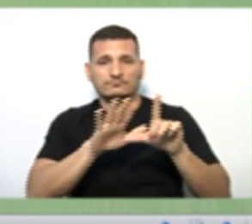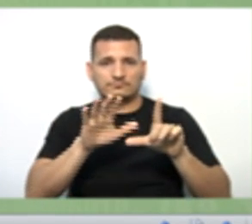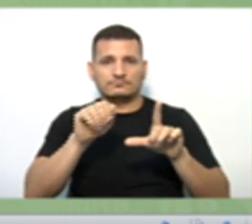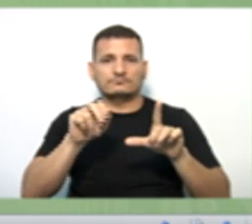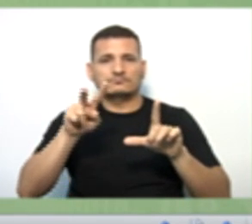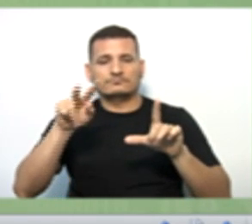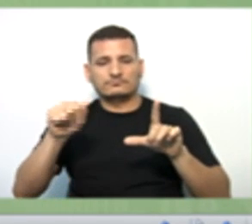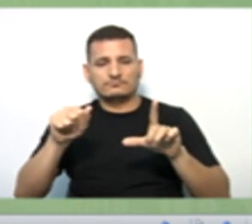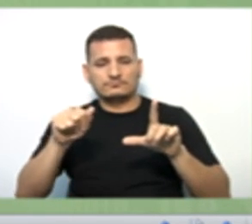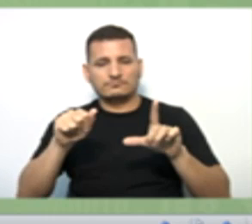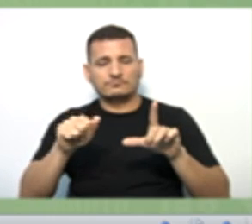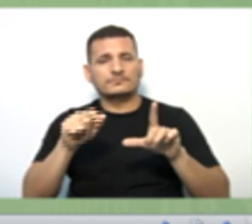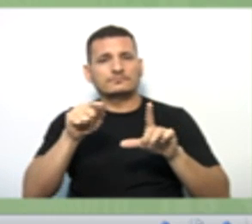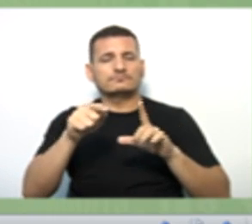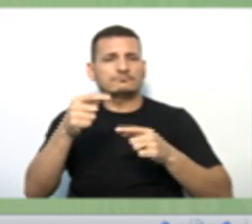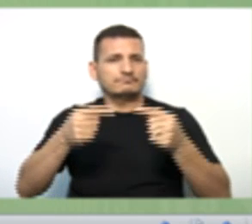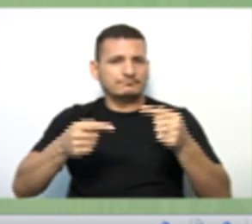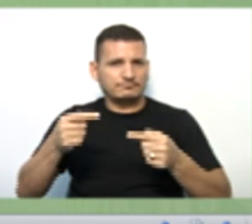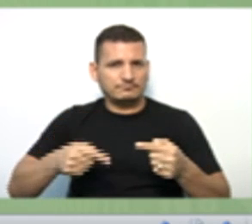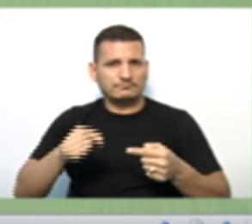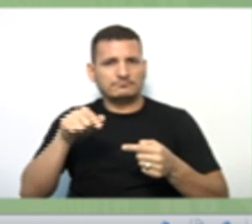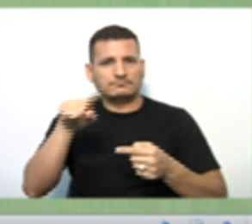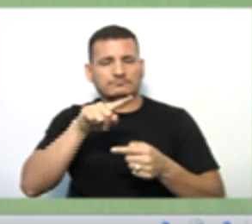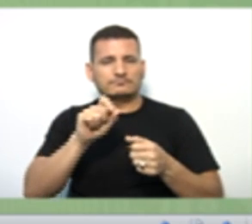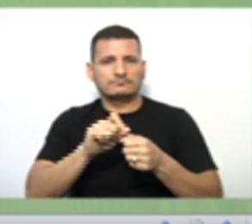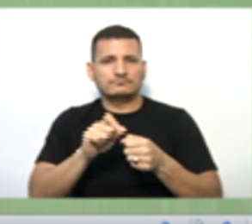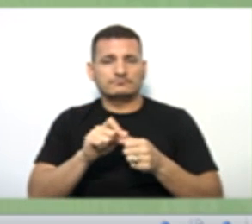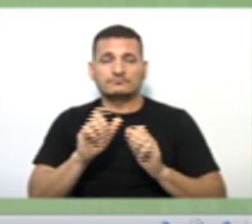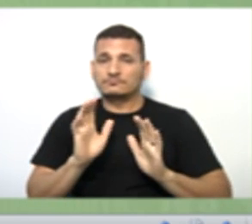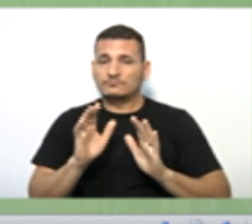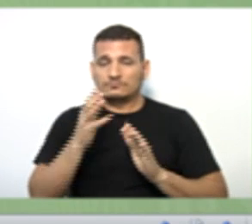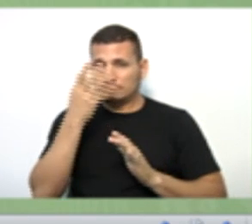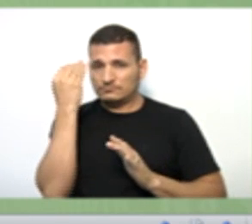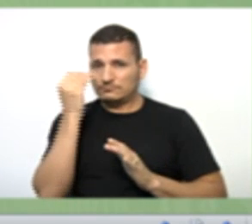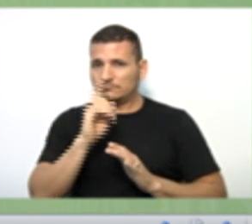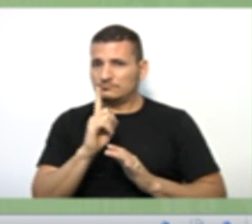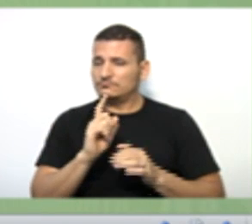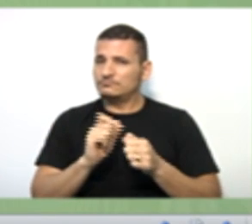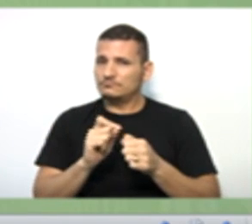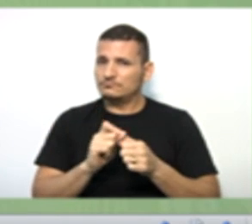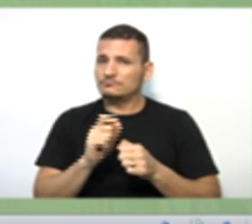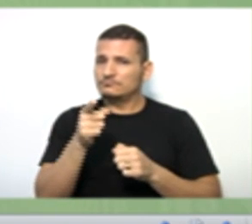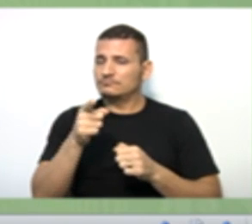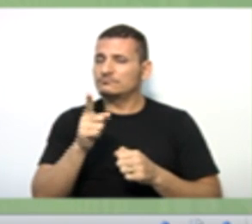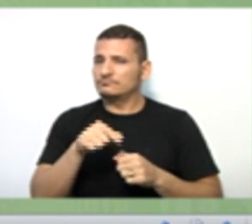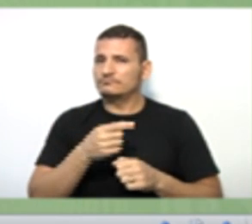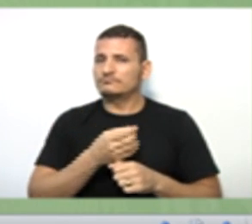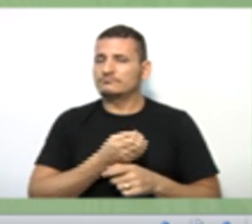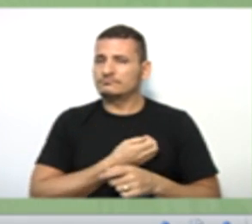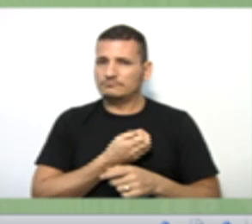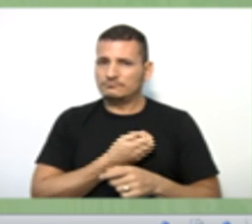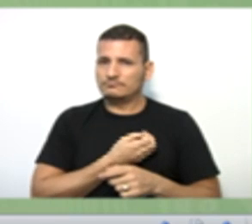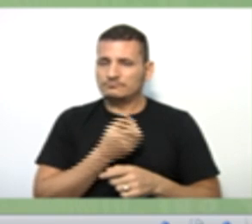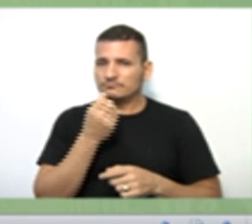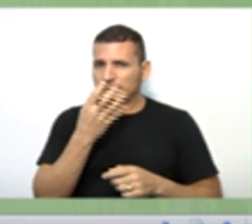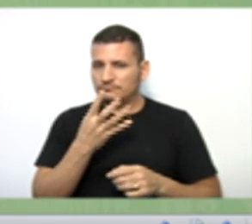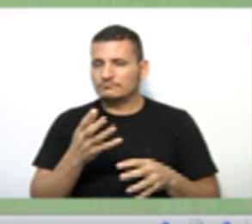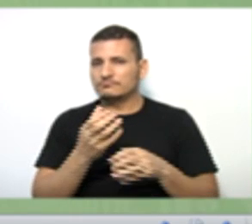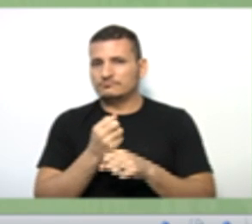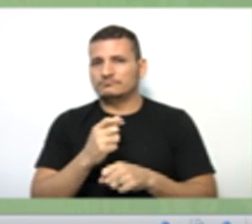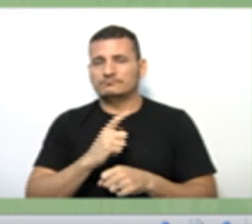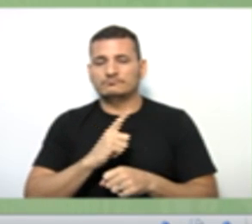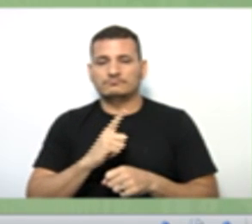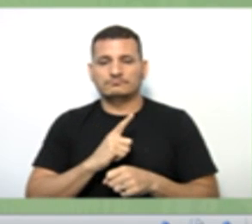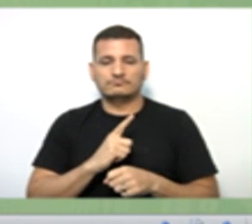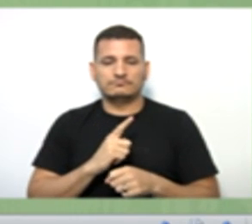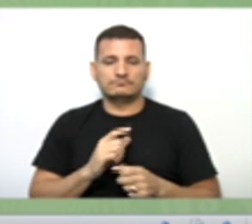AVA esse questionário para você fazer. Não deixe de fazer, até porque esse é pré-requisito para que você possa ter uma boa nota, não é verdade,